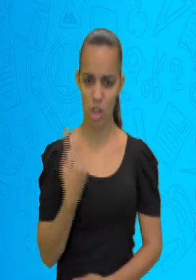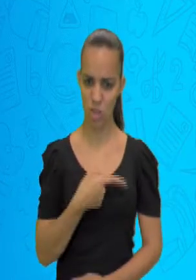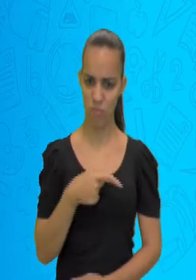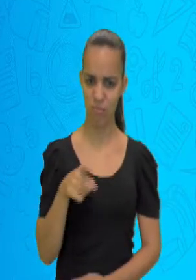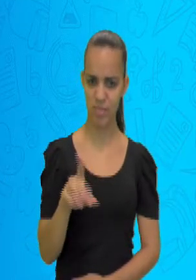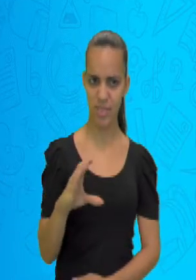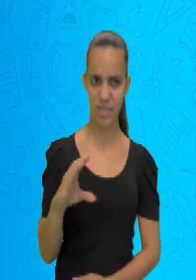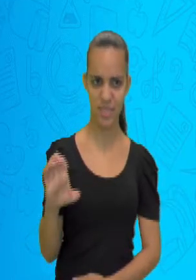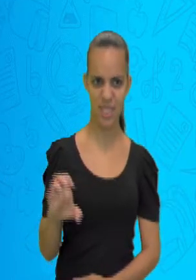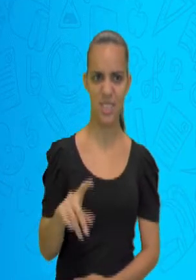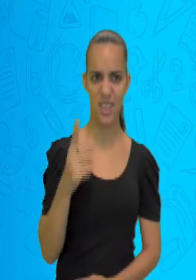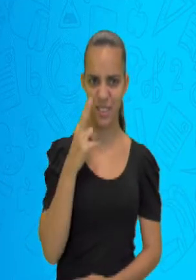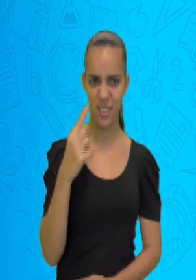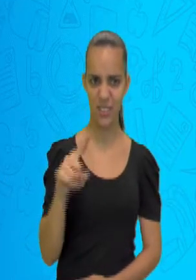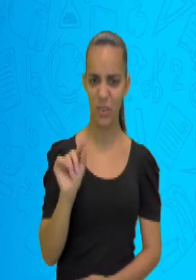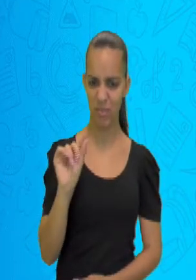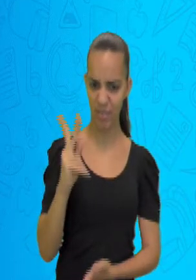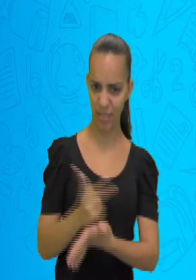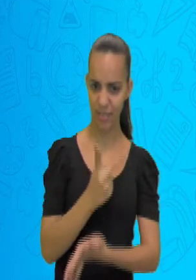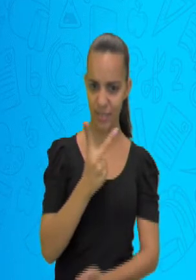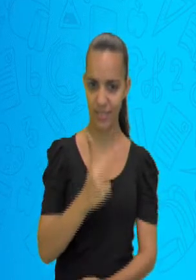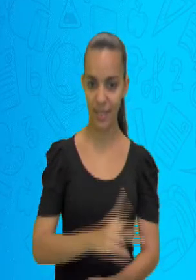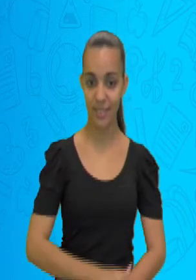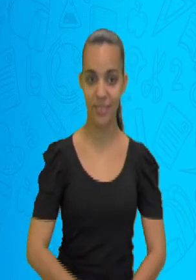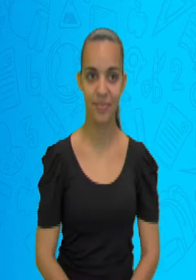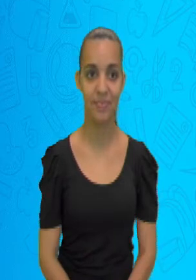Nossa, você viu o que está acontecendo?